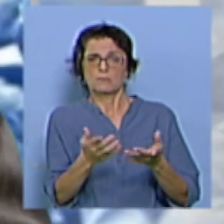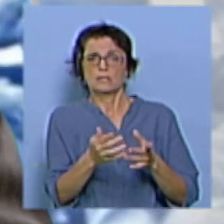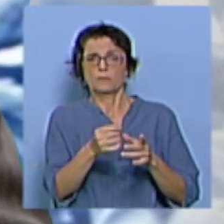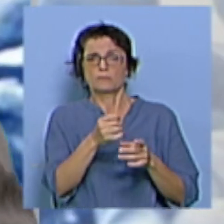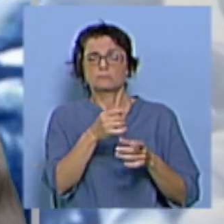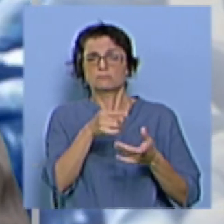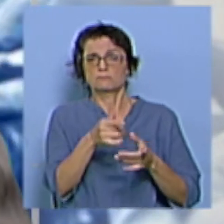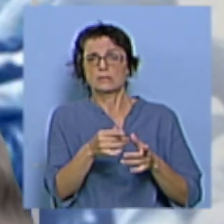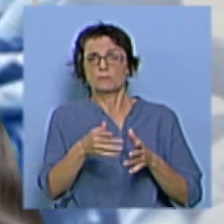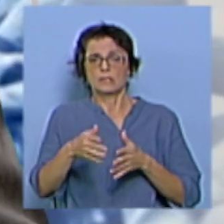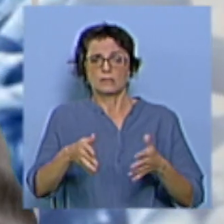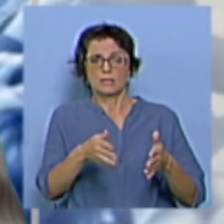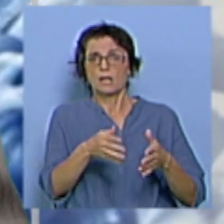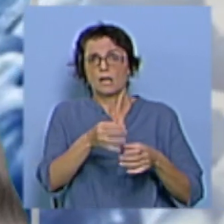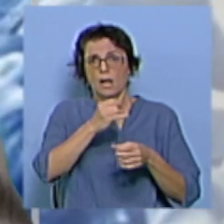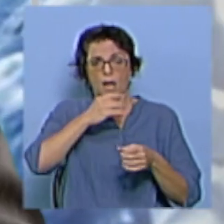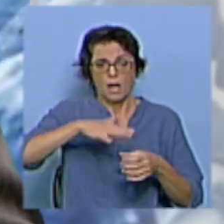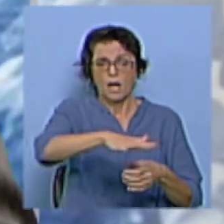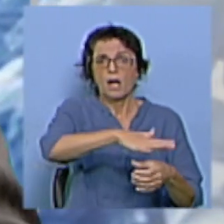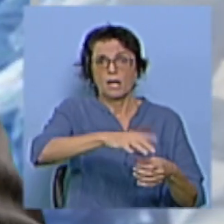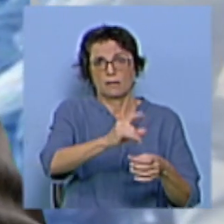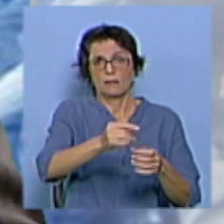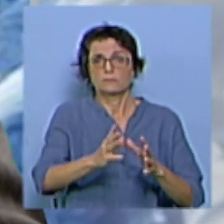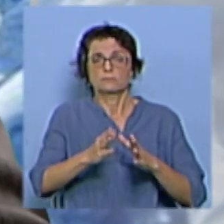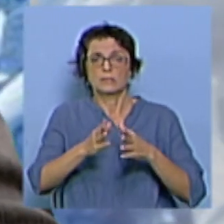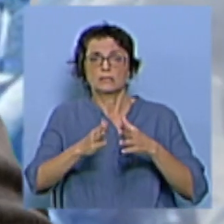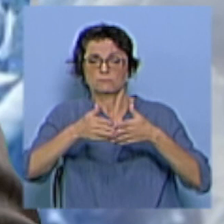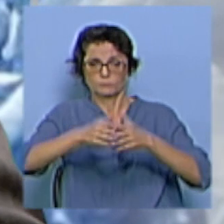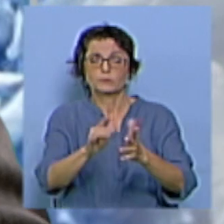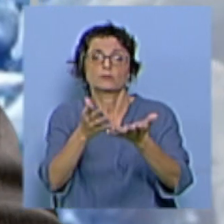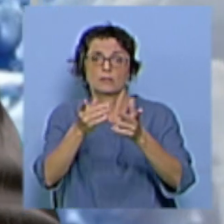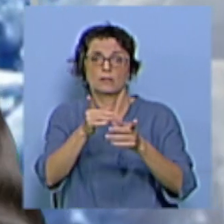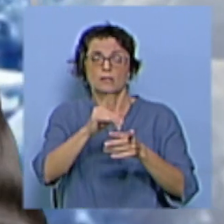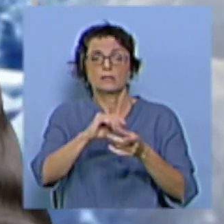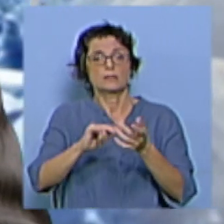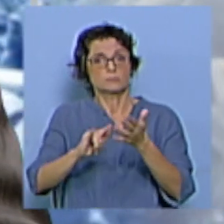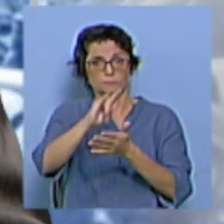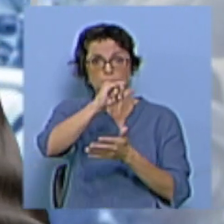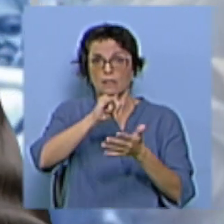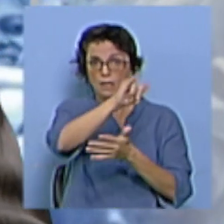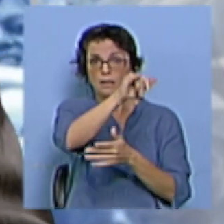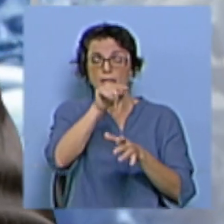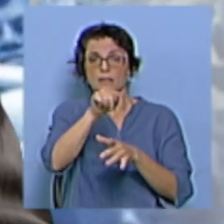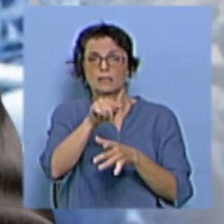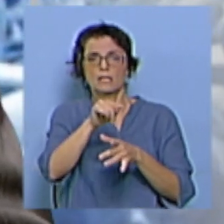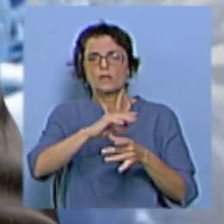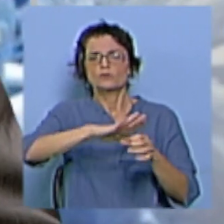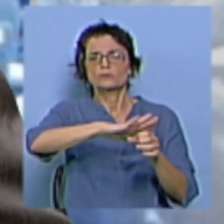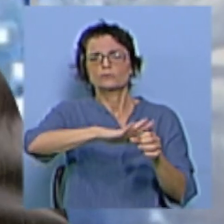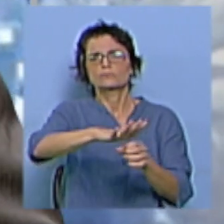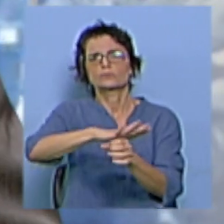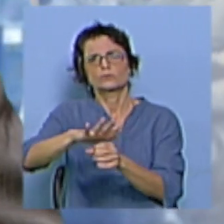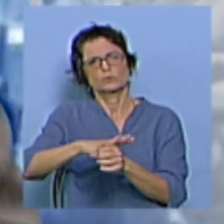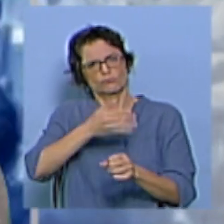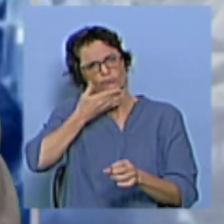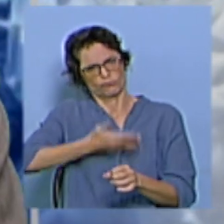como aéreas, onde, uma vez mais, estamos a falar, portanto, de uma porção e de uma realidade que são peritas exatamente